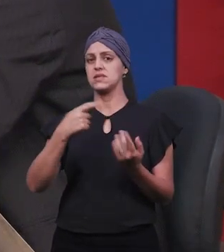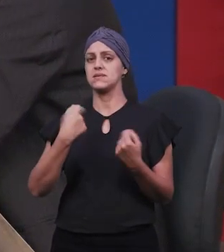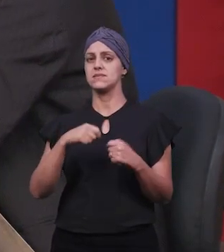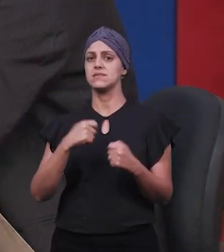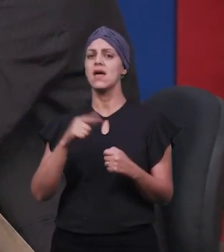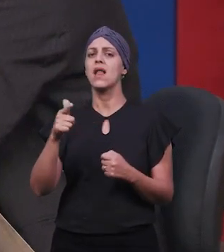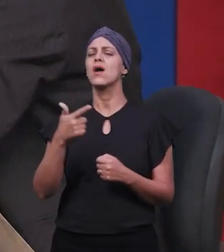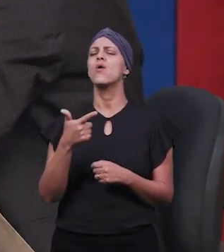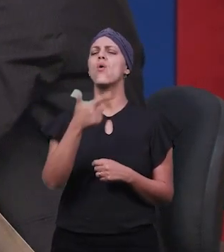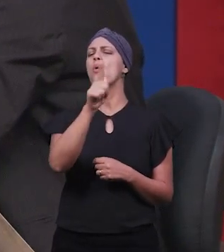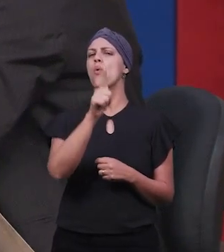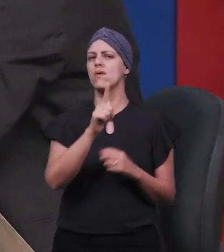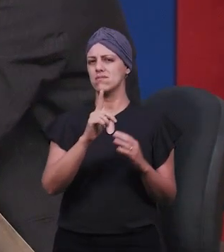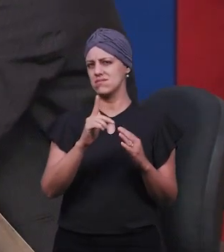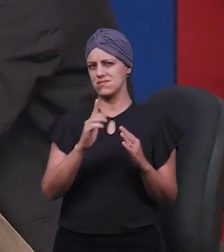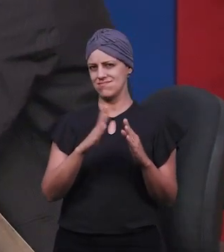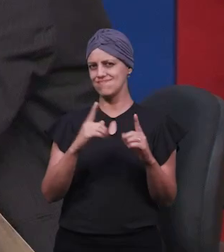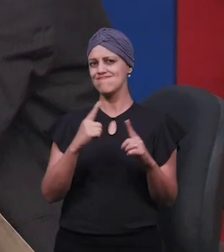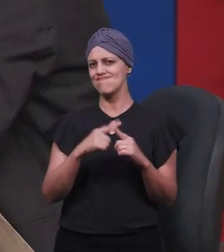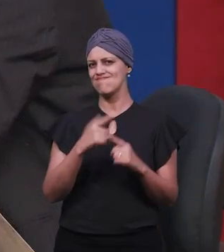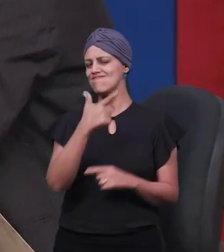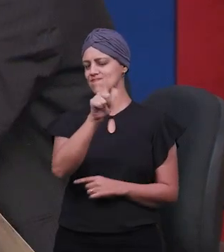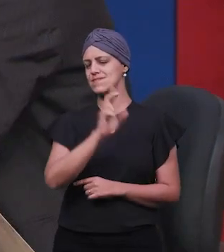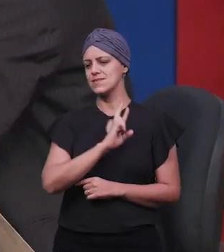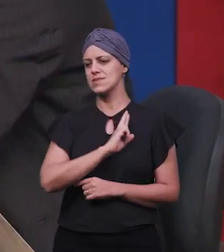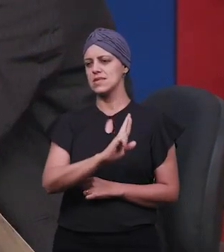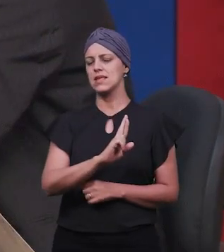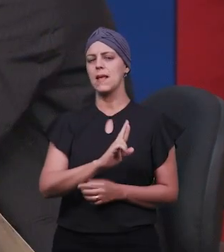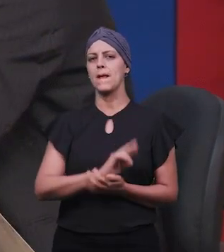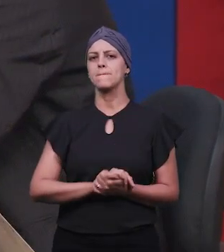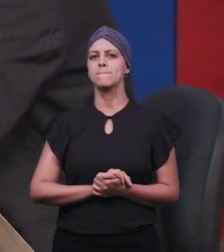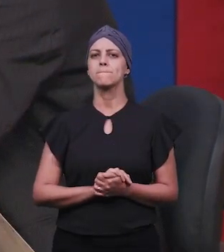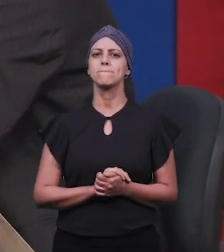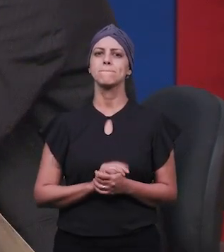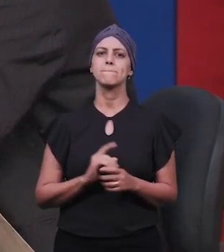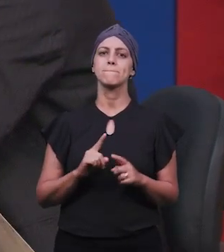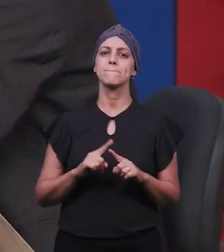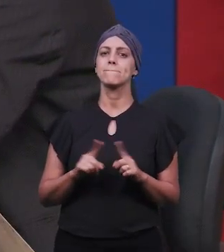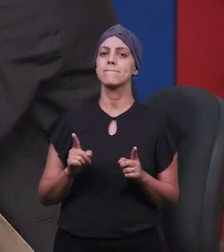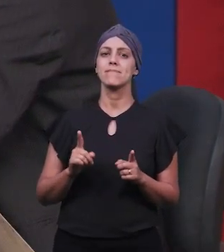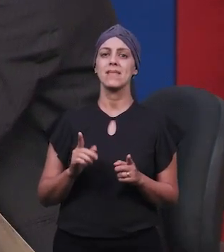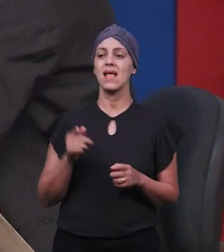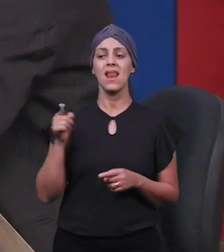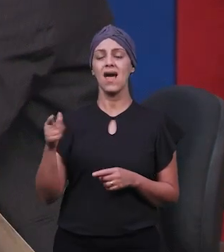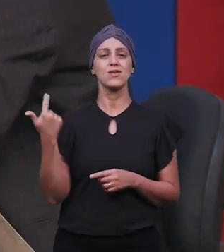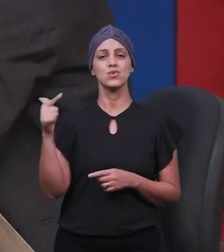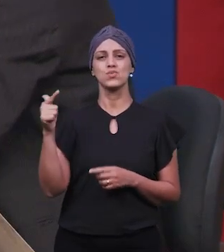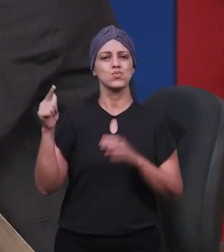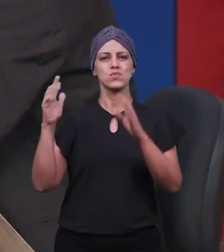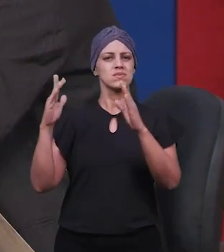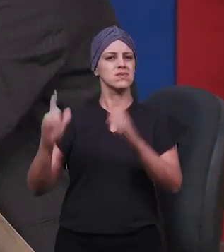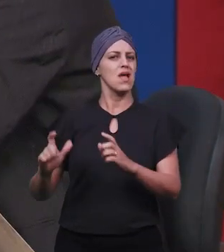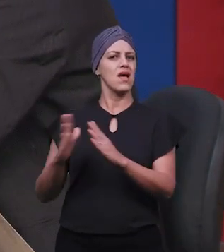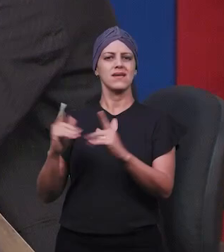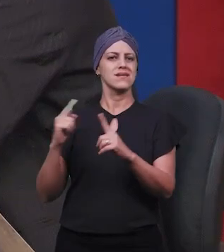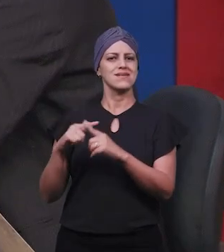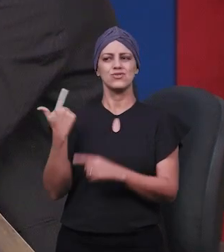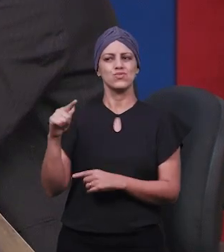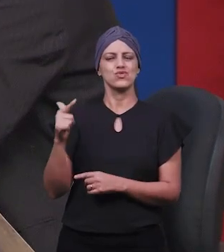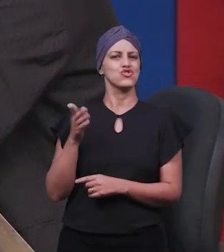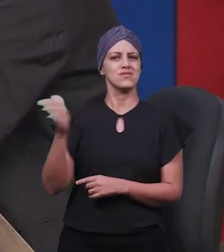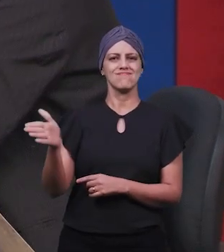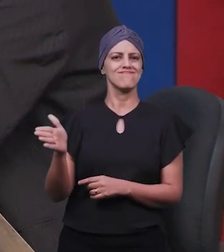ela de uma outra denominação também, né, mas disse que não tinha acesso à igreja. O lugar onde ela morava não